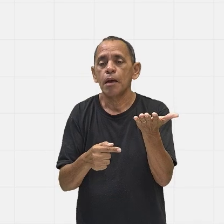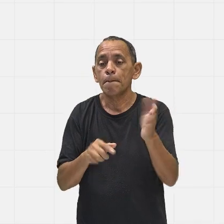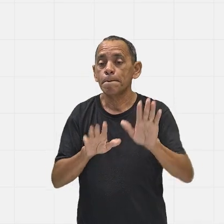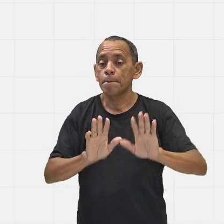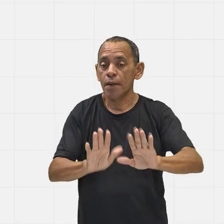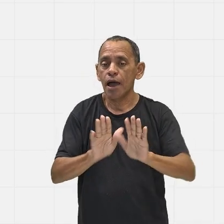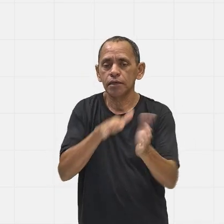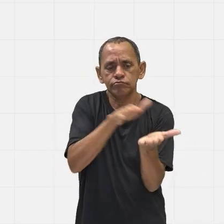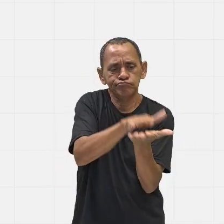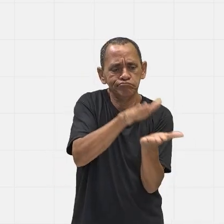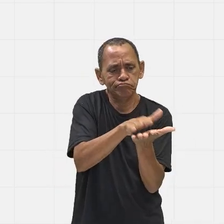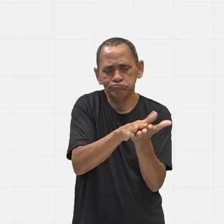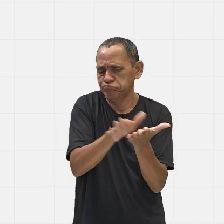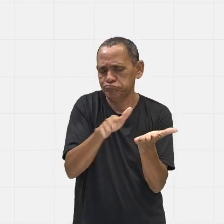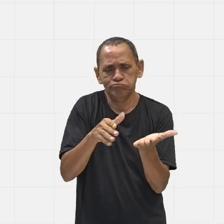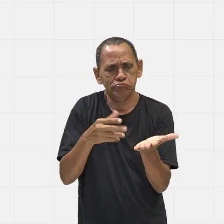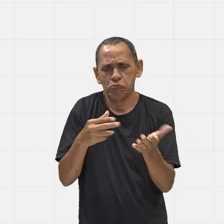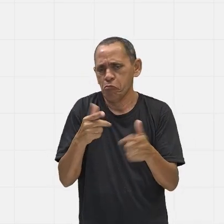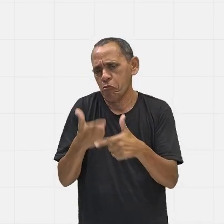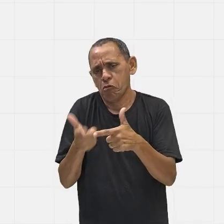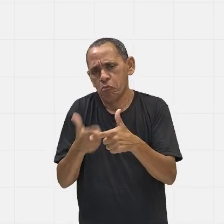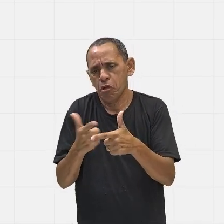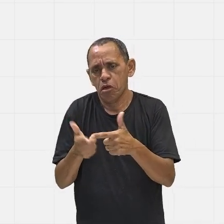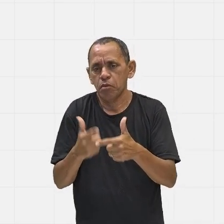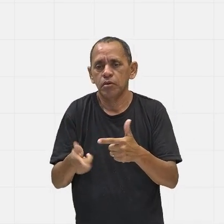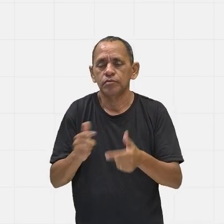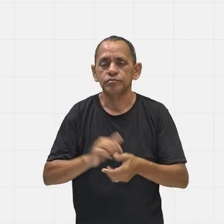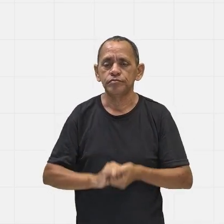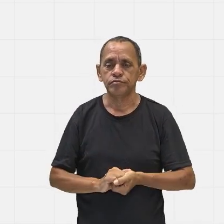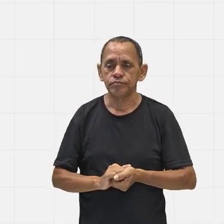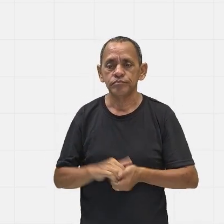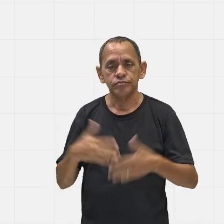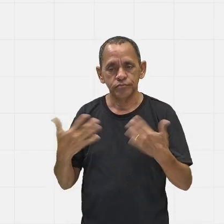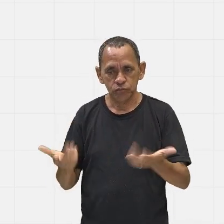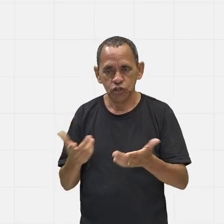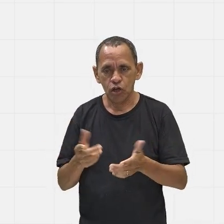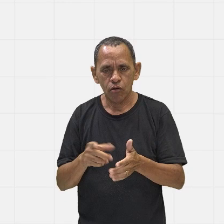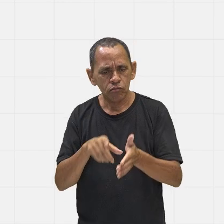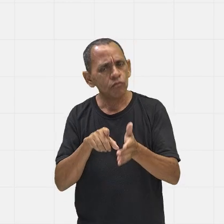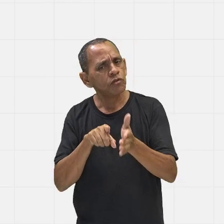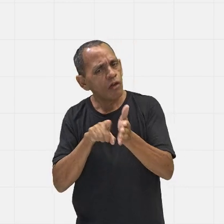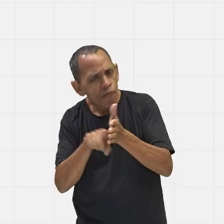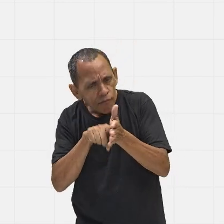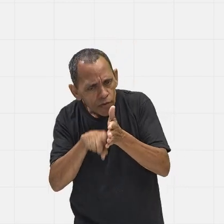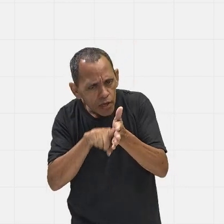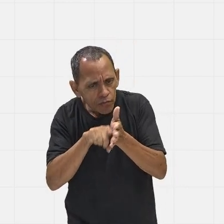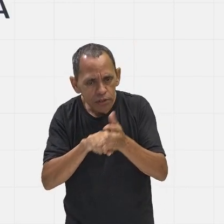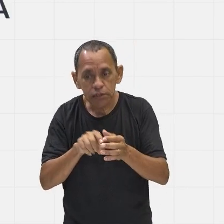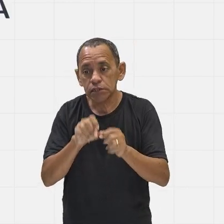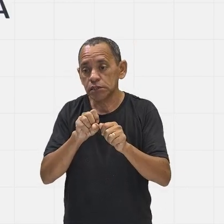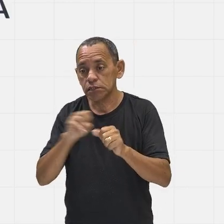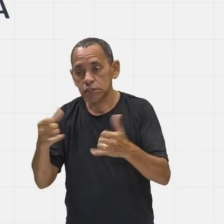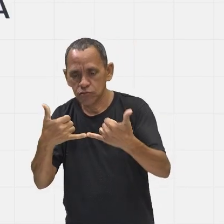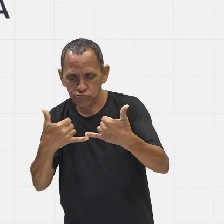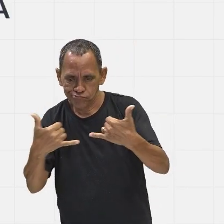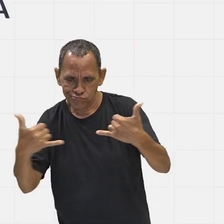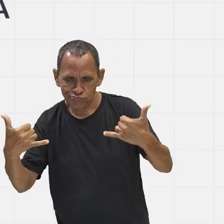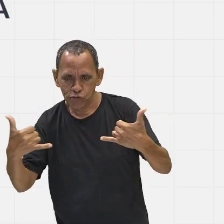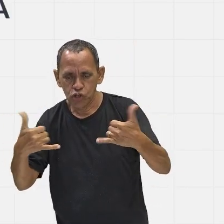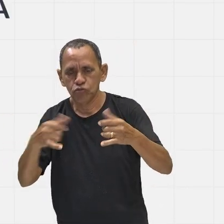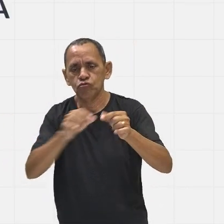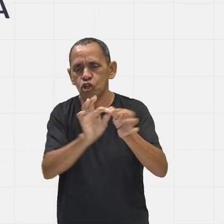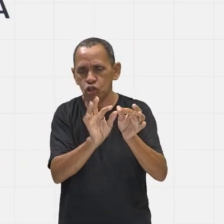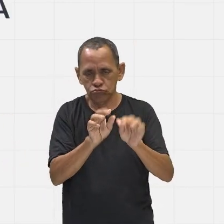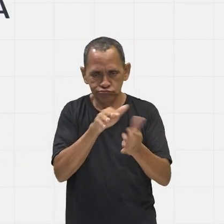atende. Nesse caso, professor, você pode realizar o seguinte, você pode verificar se o cabo USB da impressora